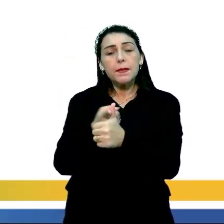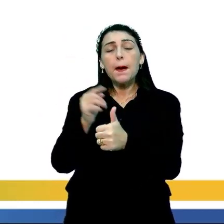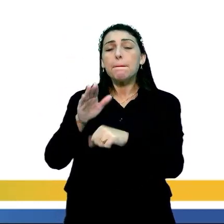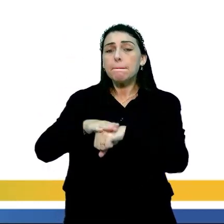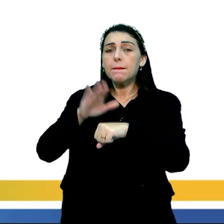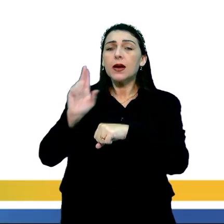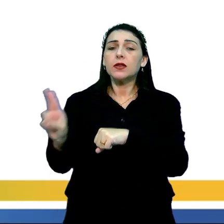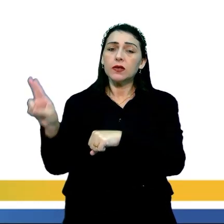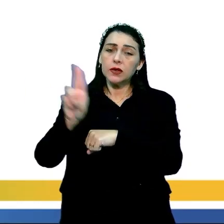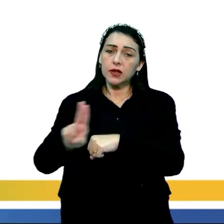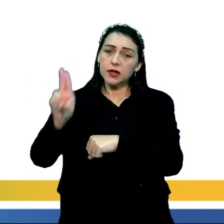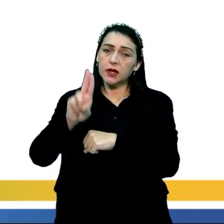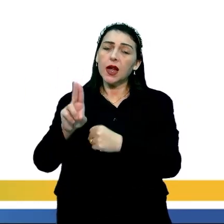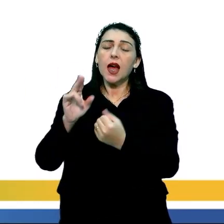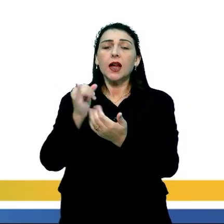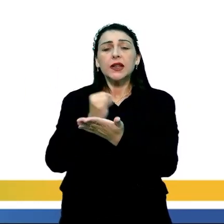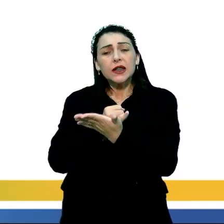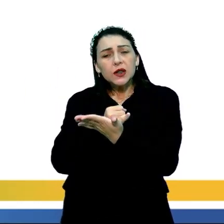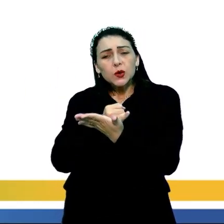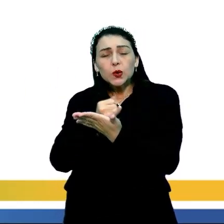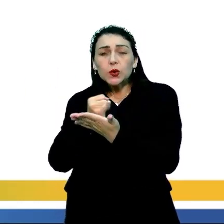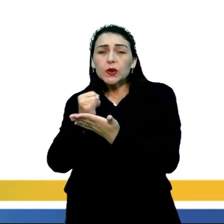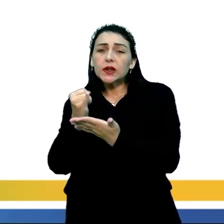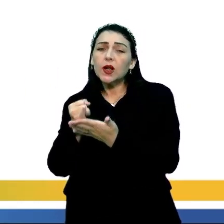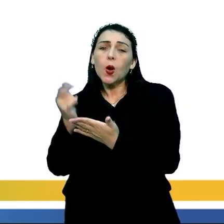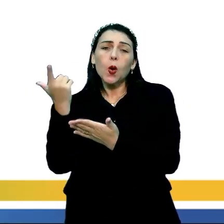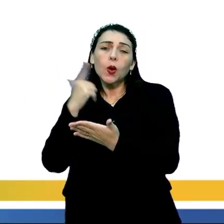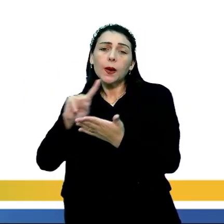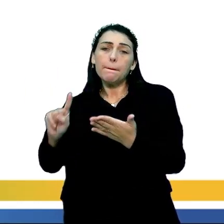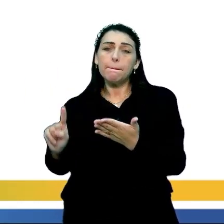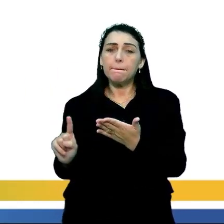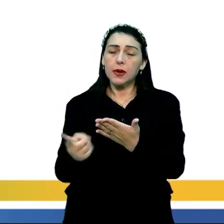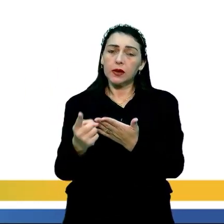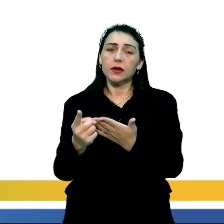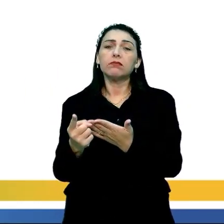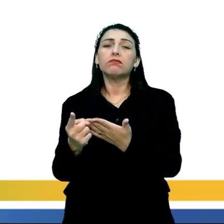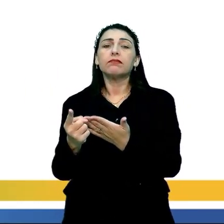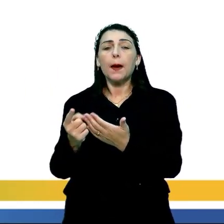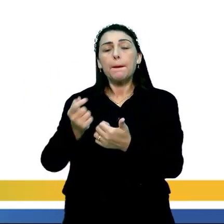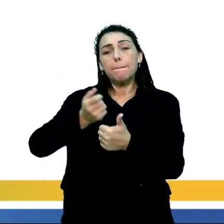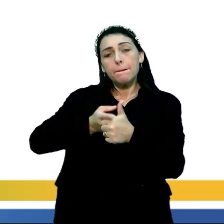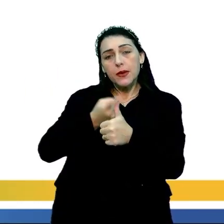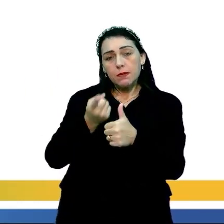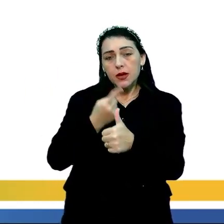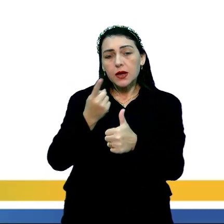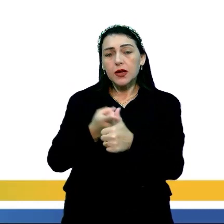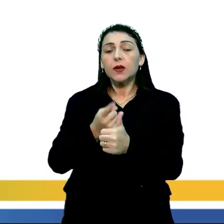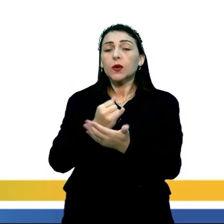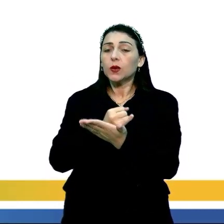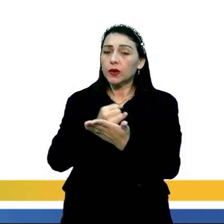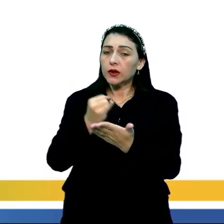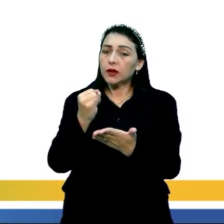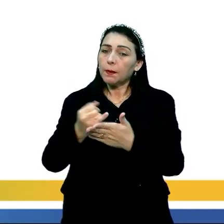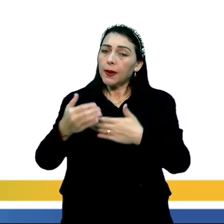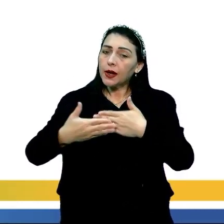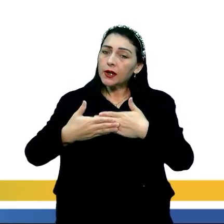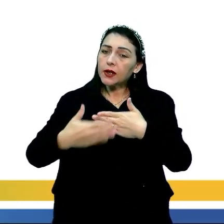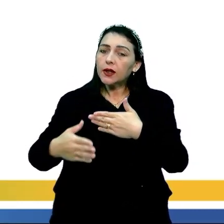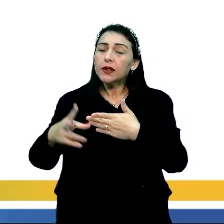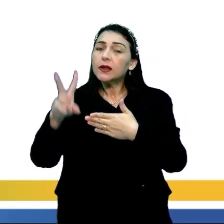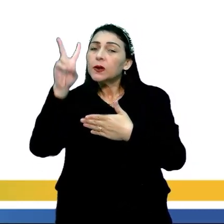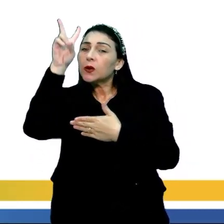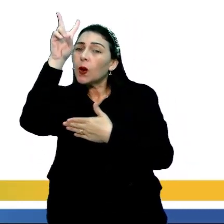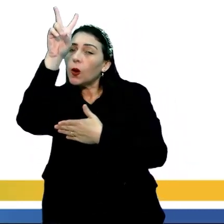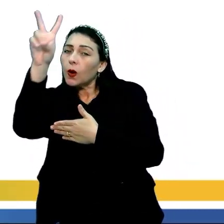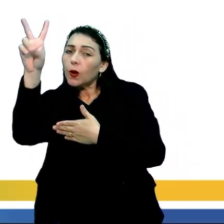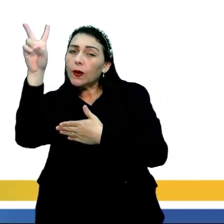mais usado, o maior número de redações que alcançaram 1000 pontos, está aí em primeiro lugar, né? Que são introdução a partir de